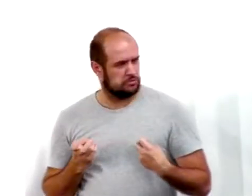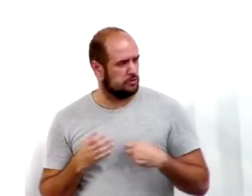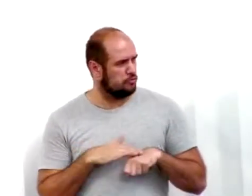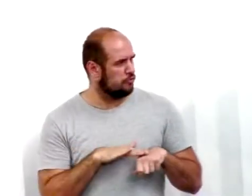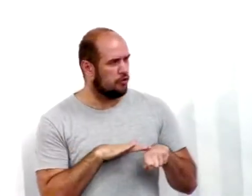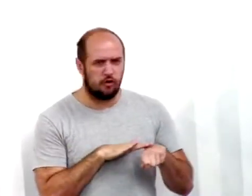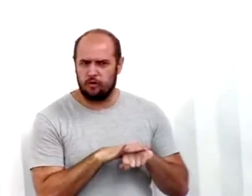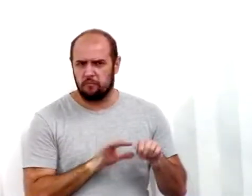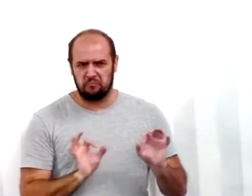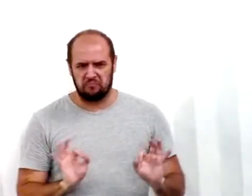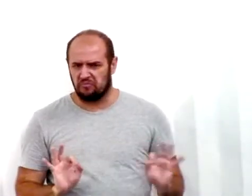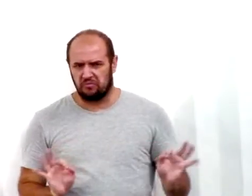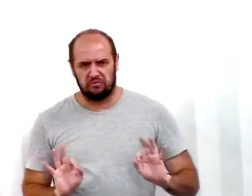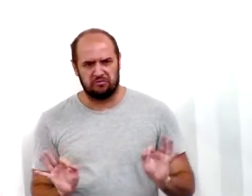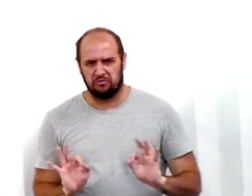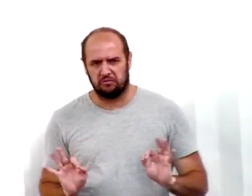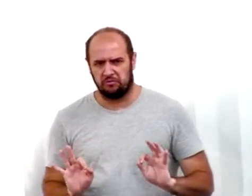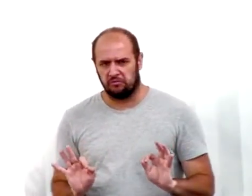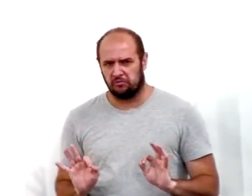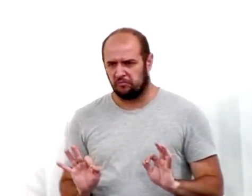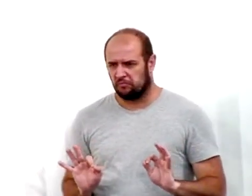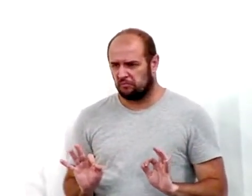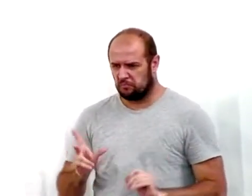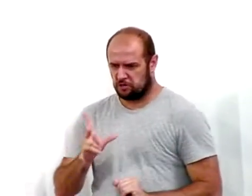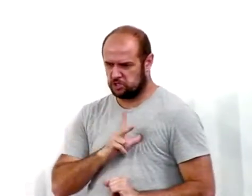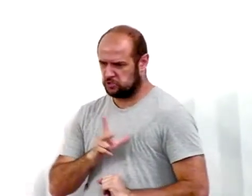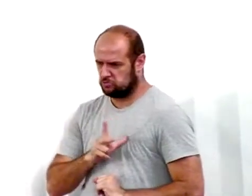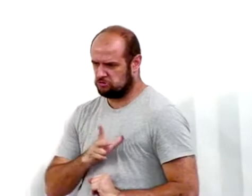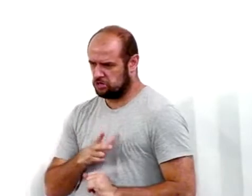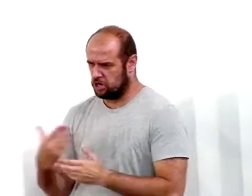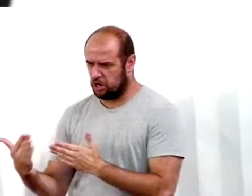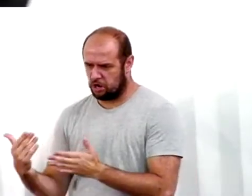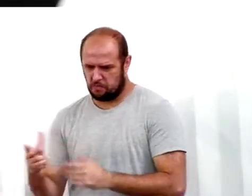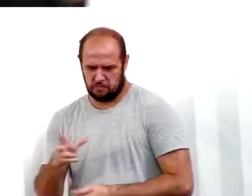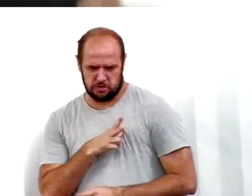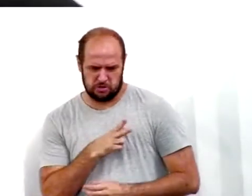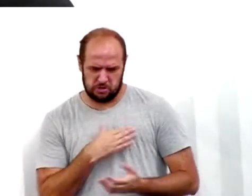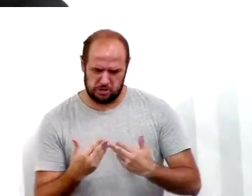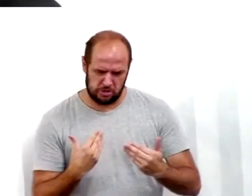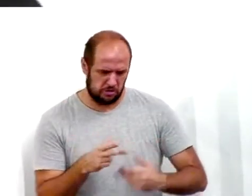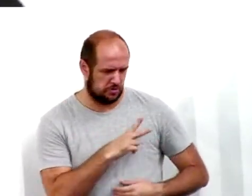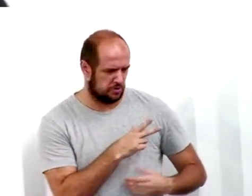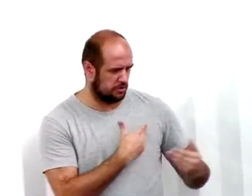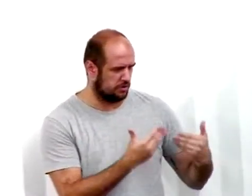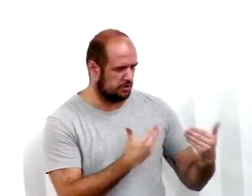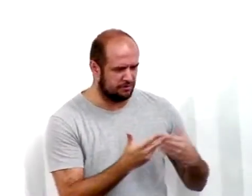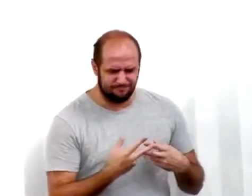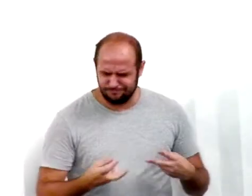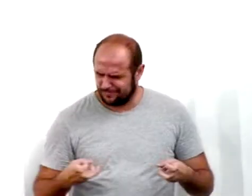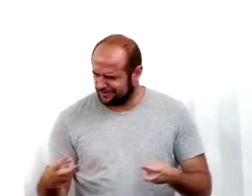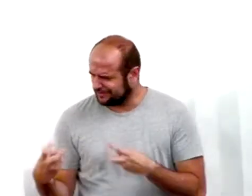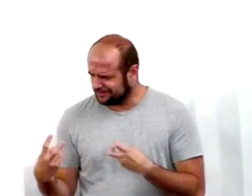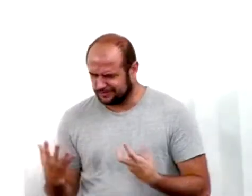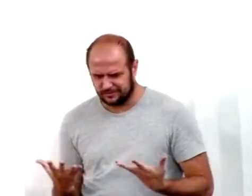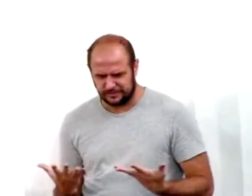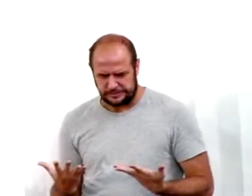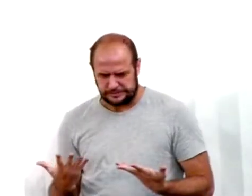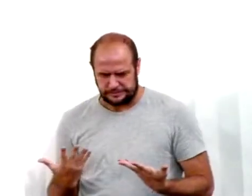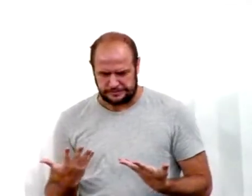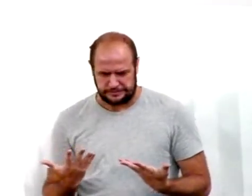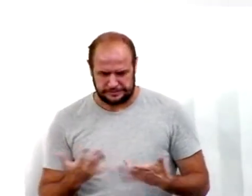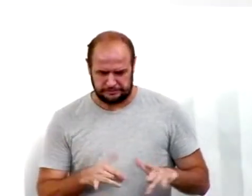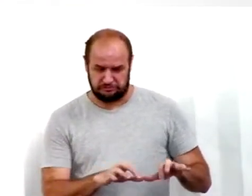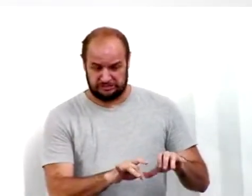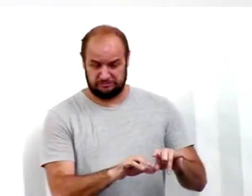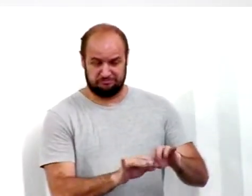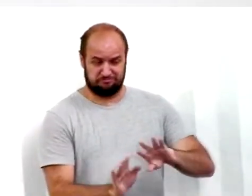os outros. E eles começavam a colocar de lado os seus aparelhos tecnológicos, para ter